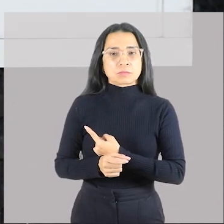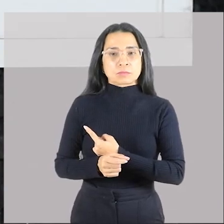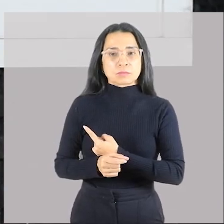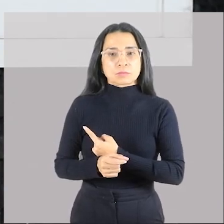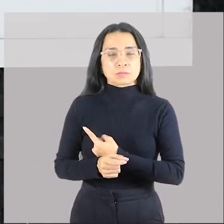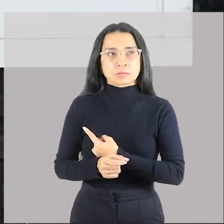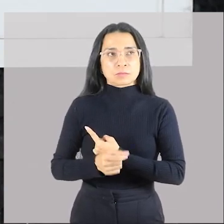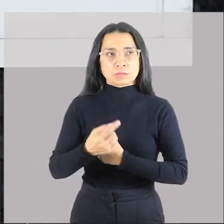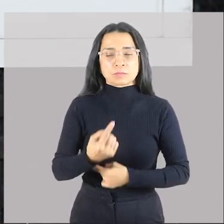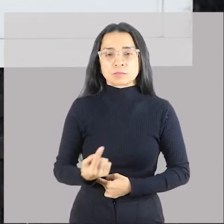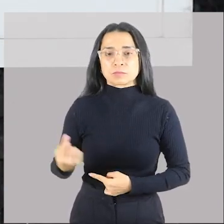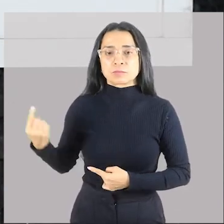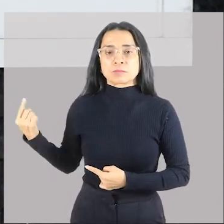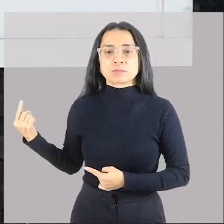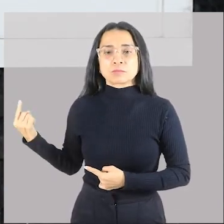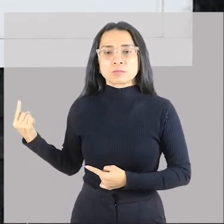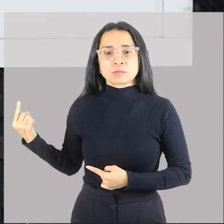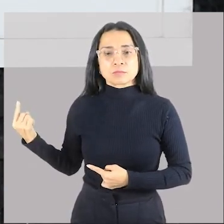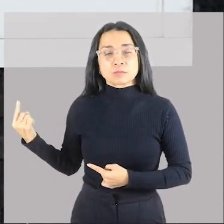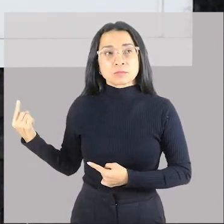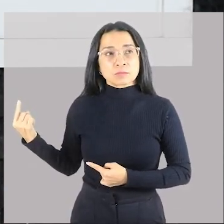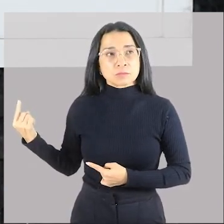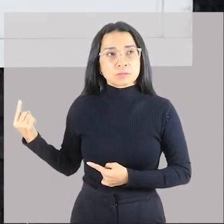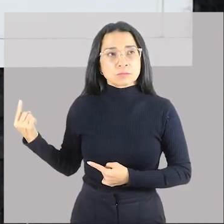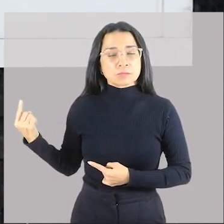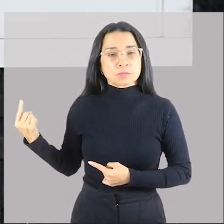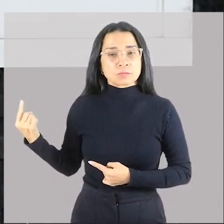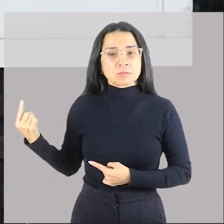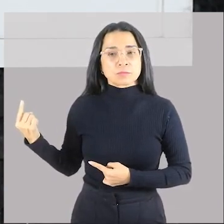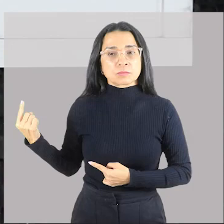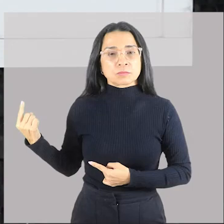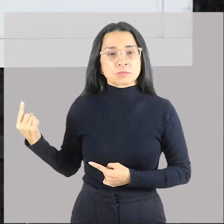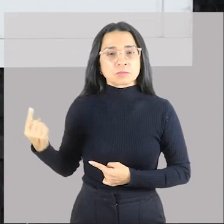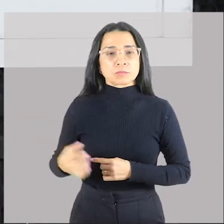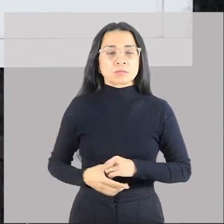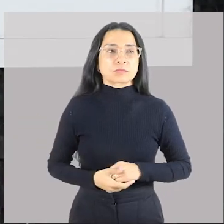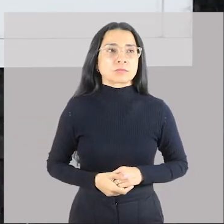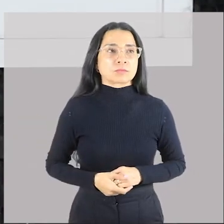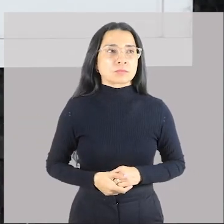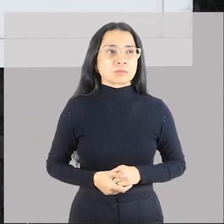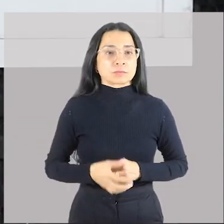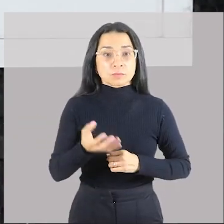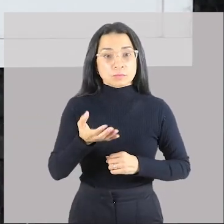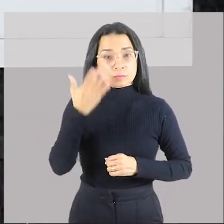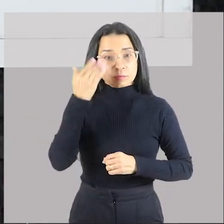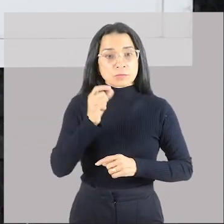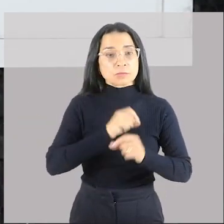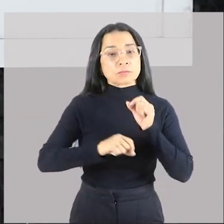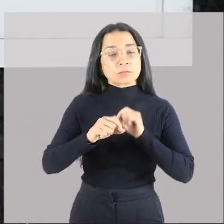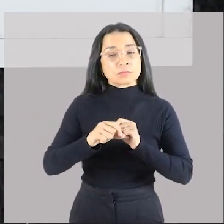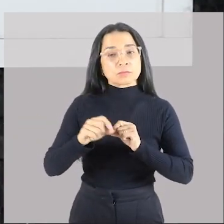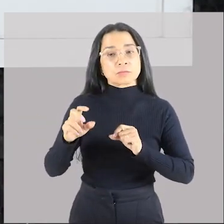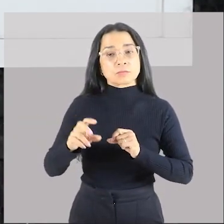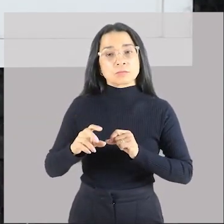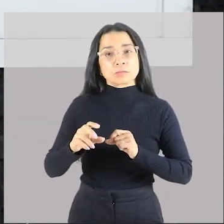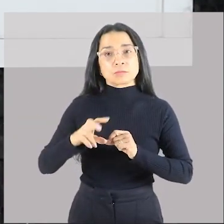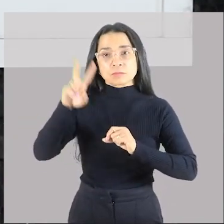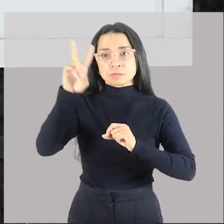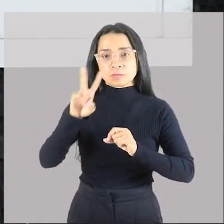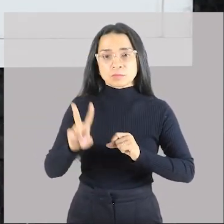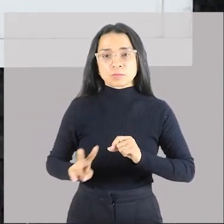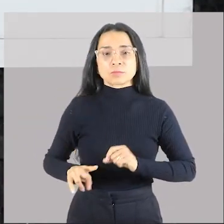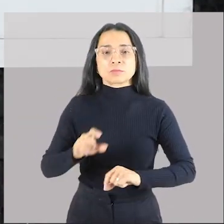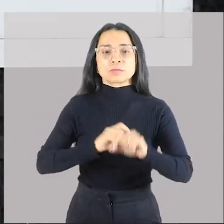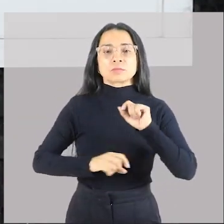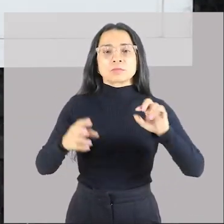vezes 0,8 elevado a T. Ele quer saber uma